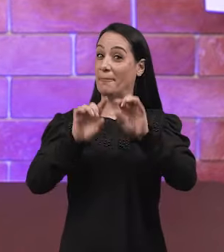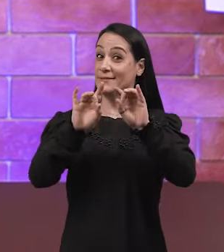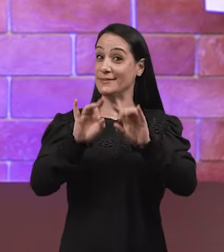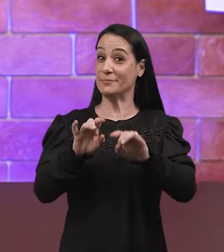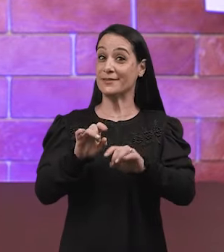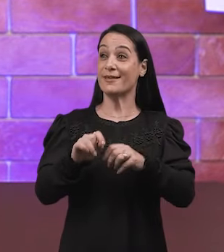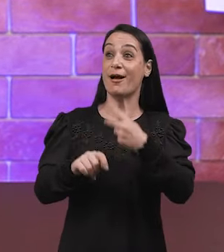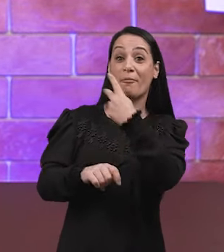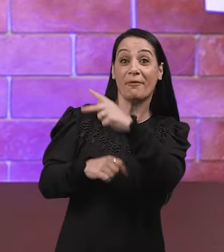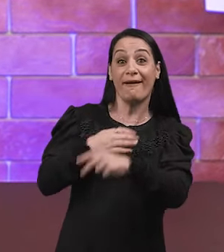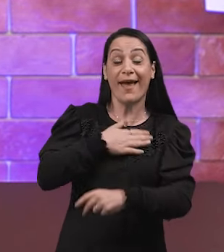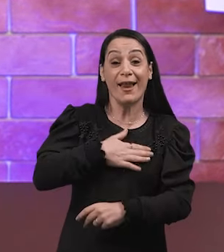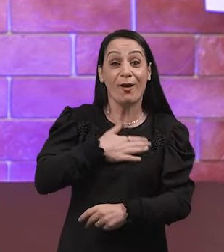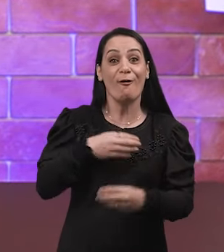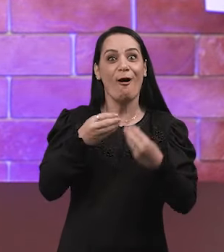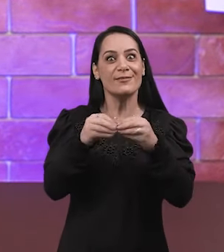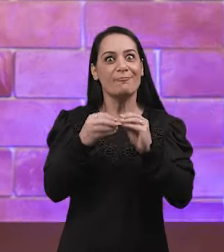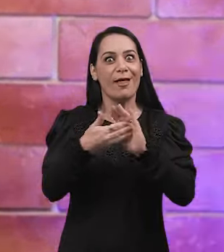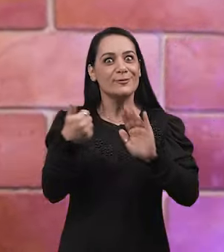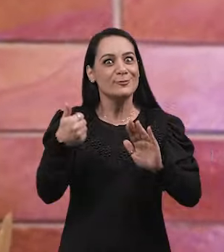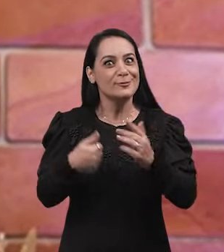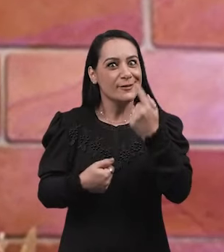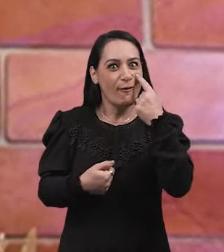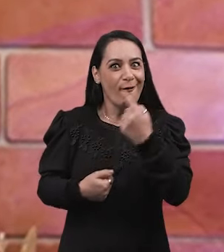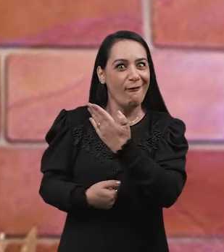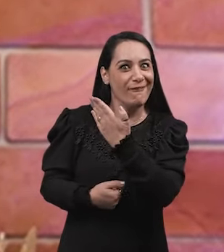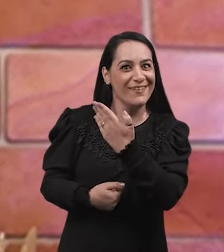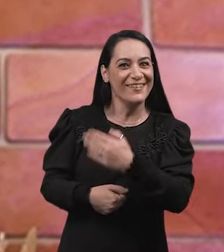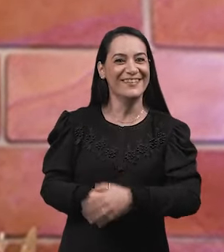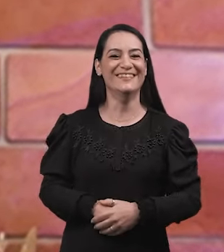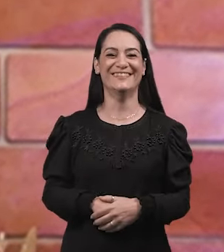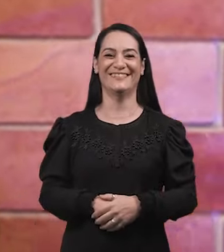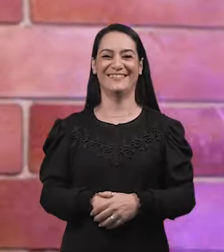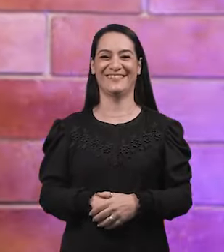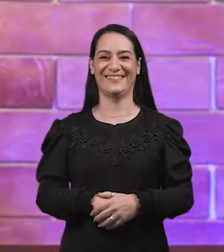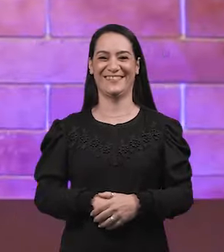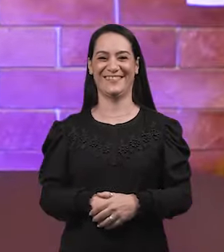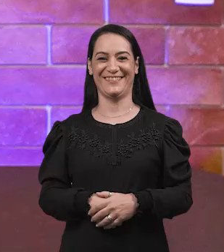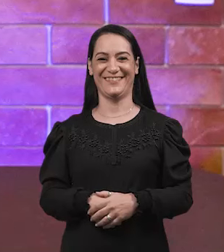Ah, esse é o momento tão esperado, hein? Ó.